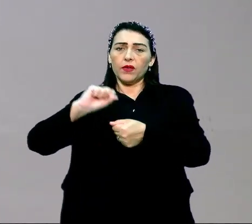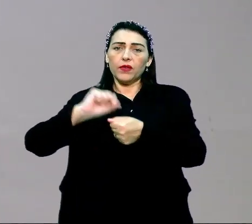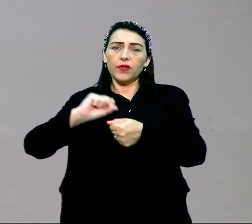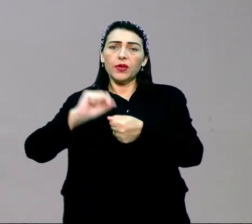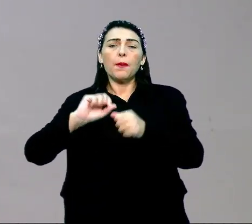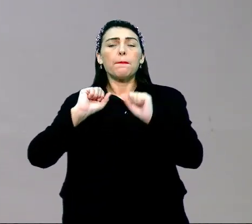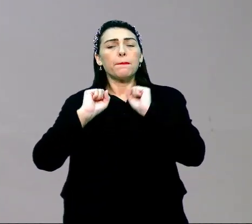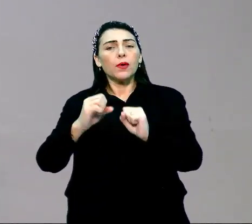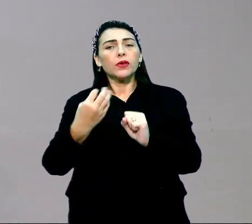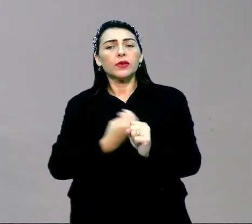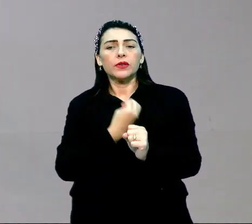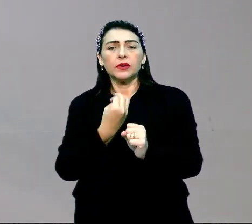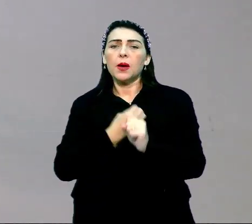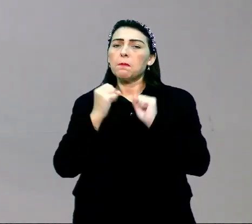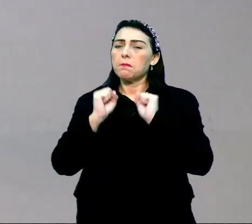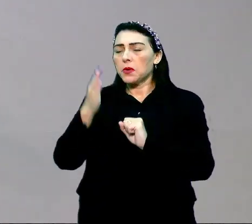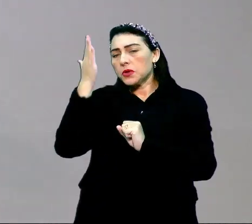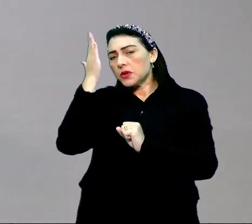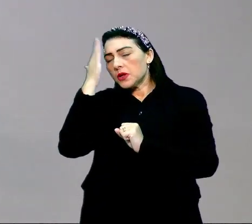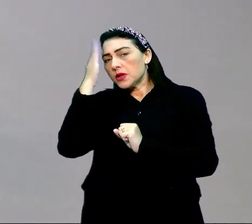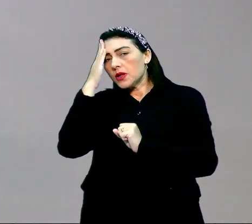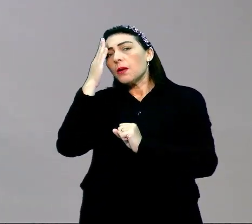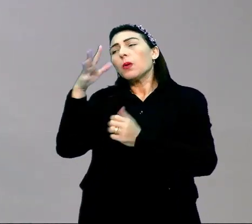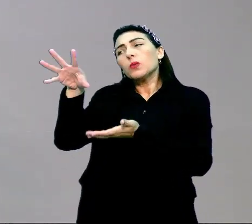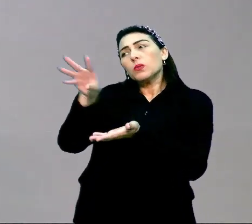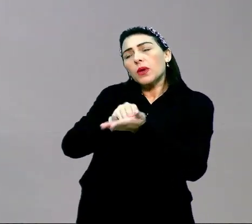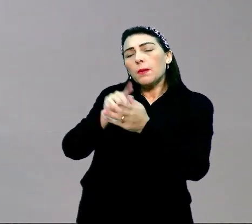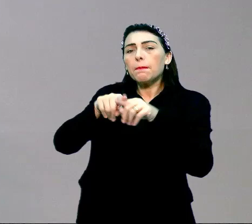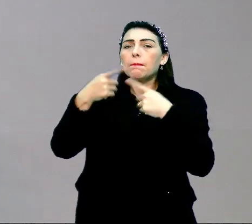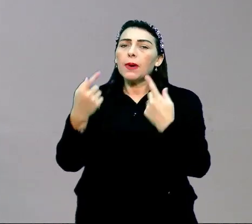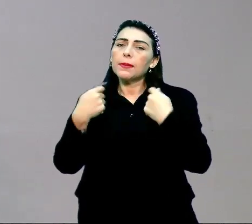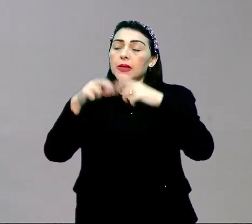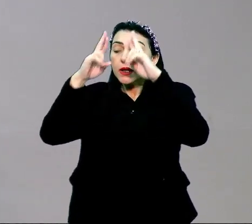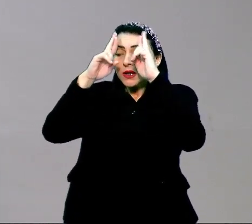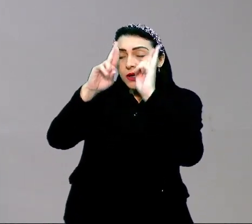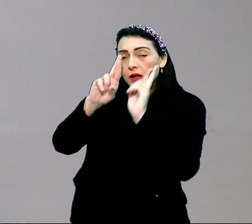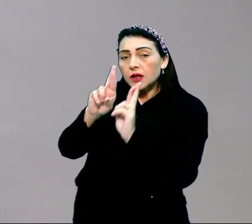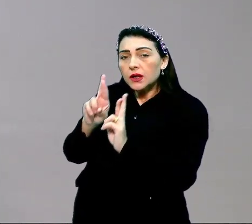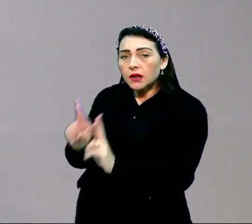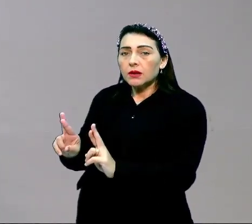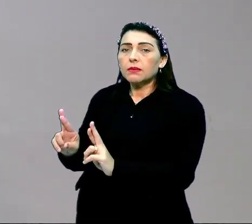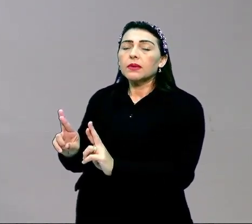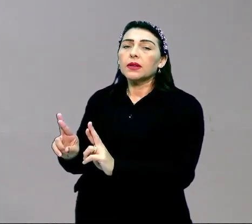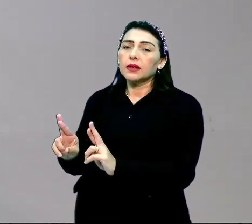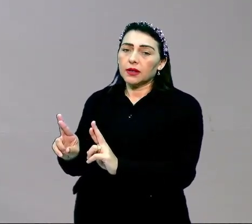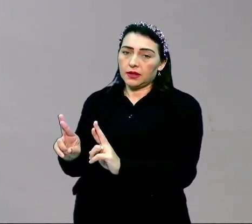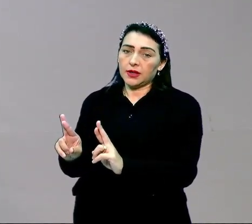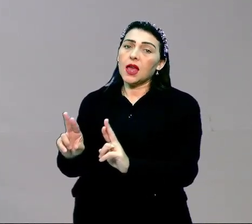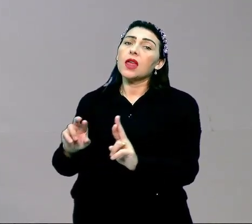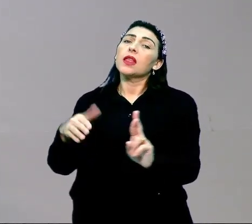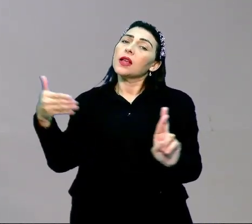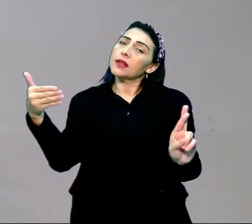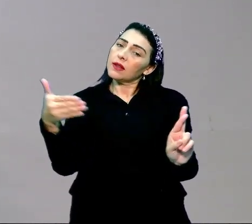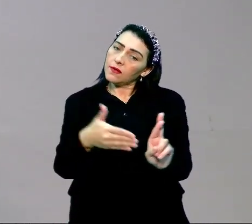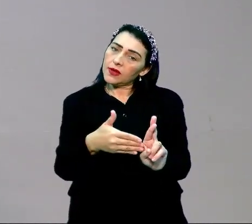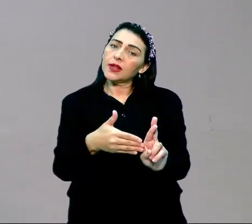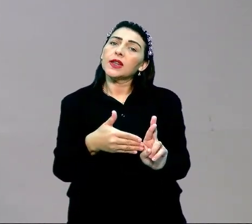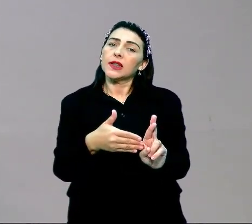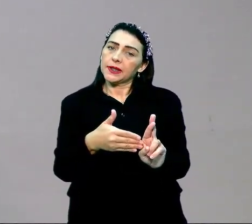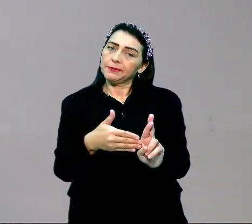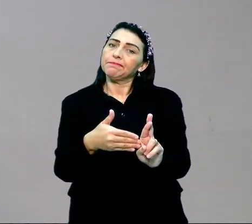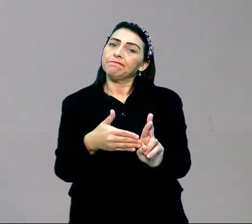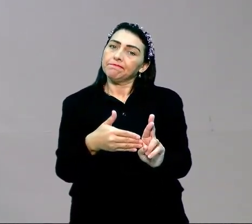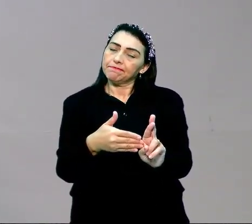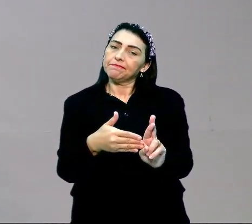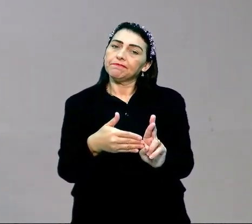pode vivenciar, você pode compreender, você pode absorver, mas você tem que respeitar e dar as referências, aquele aspecto da